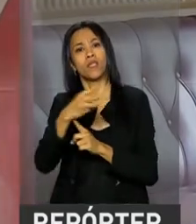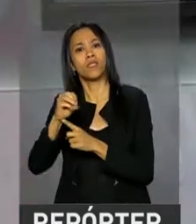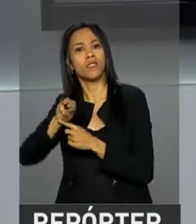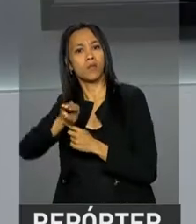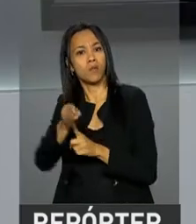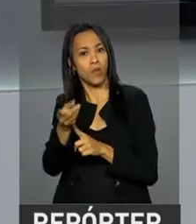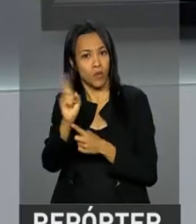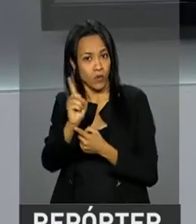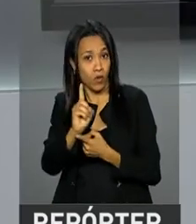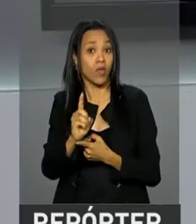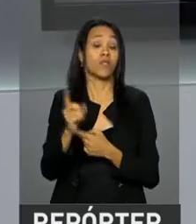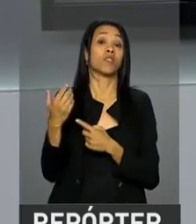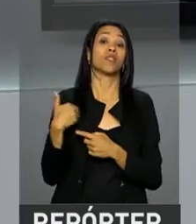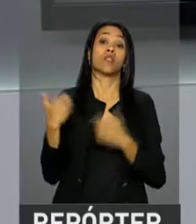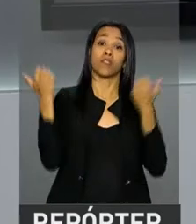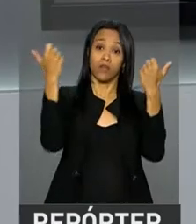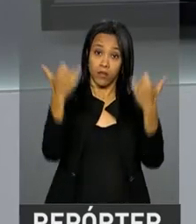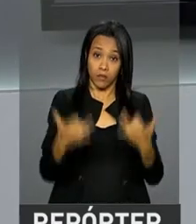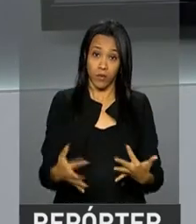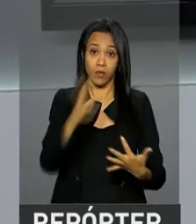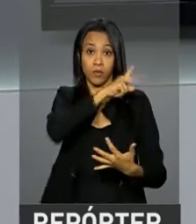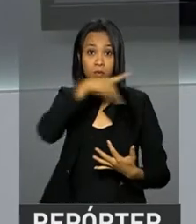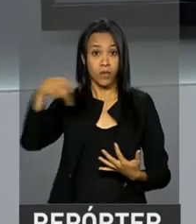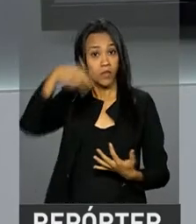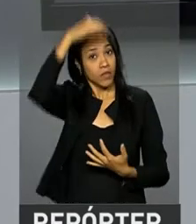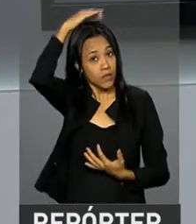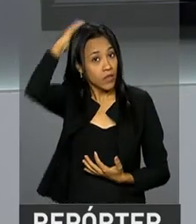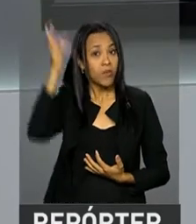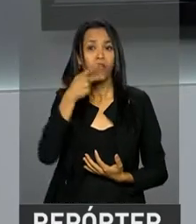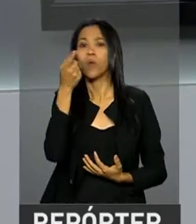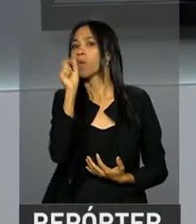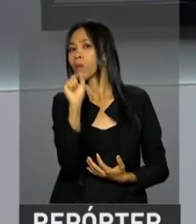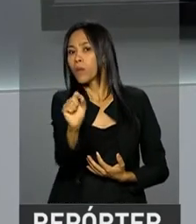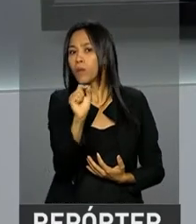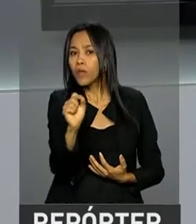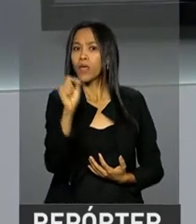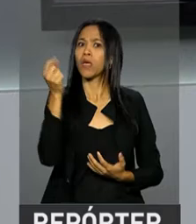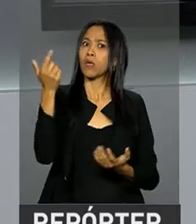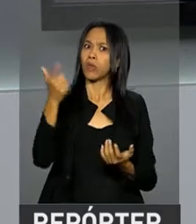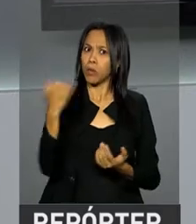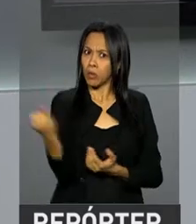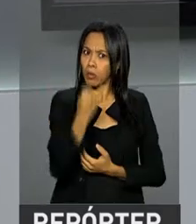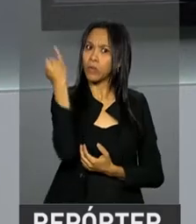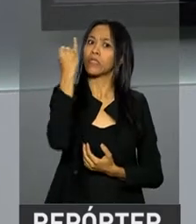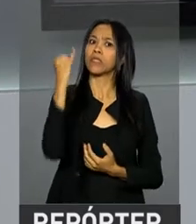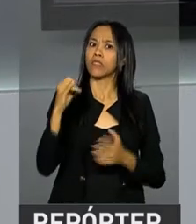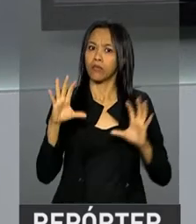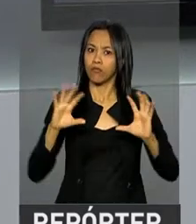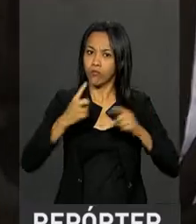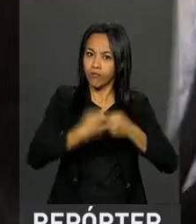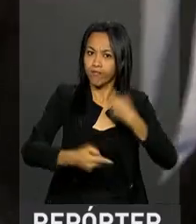US$1,3 bilhões. Em sua declaração após o encontro, o presidente Michel Temer destacou o papel do parlamento.